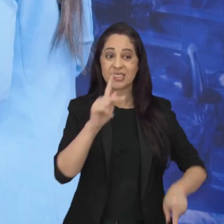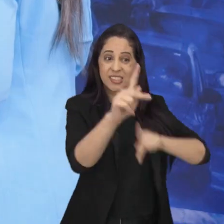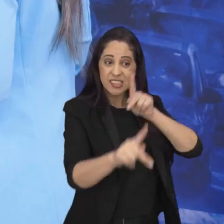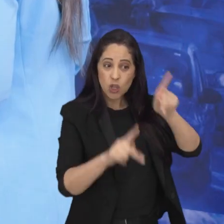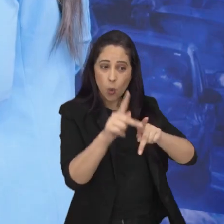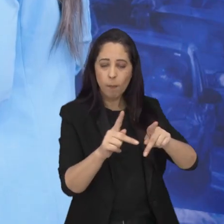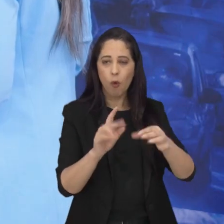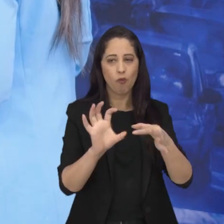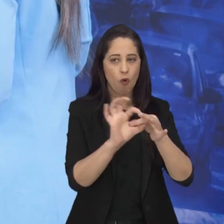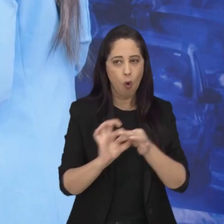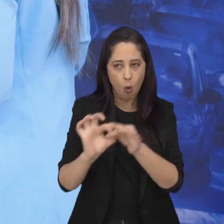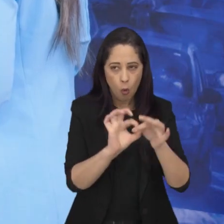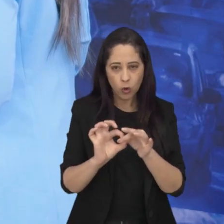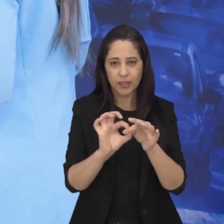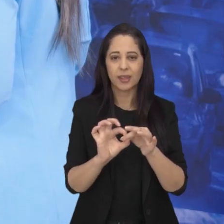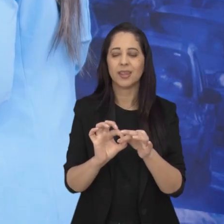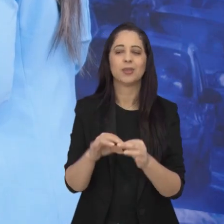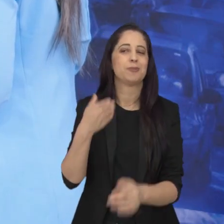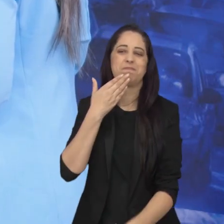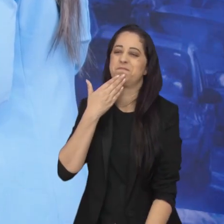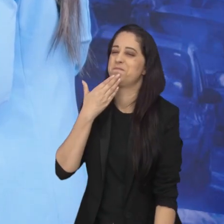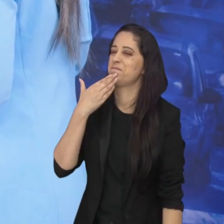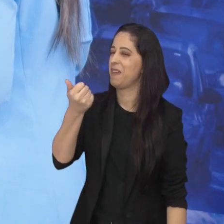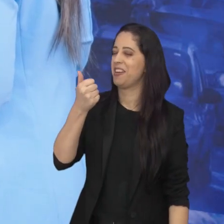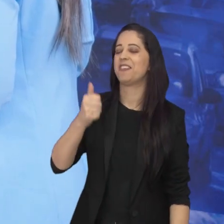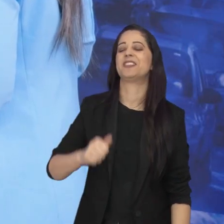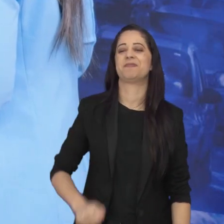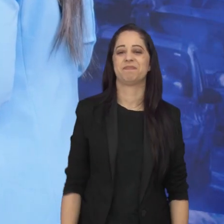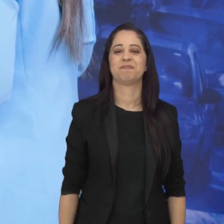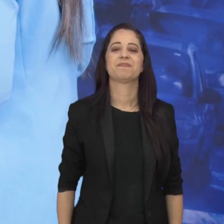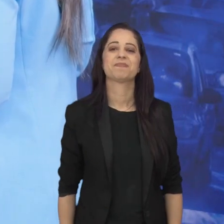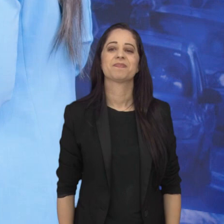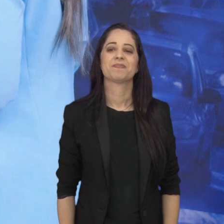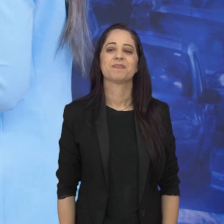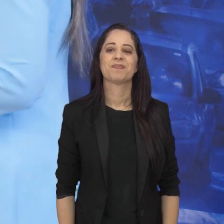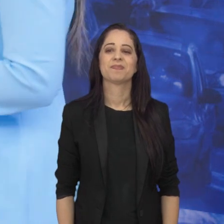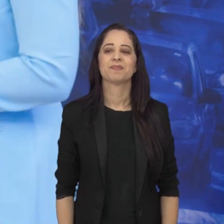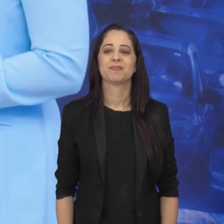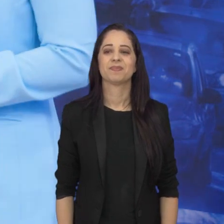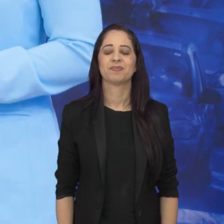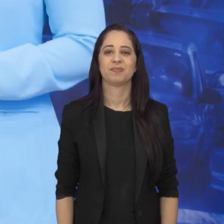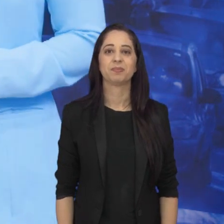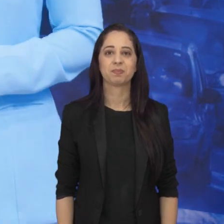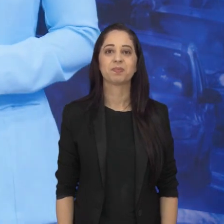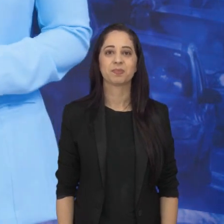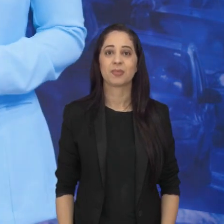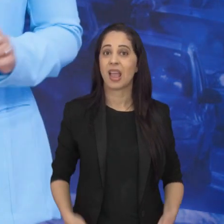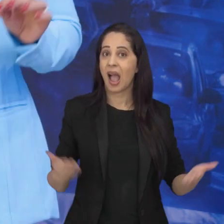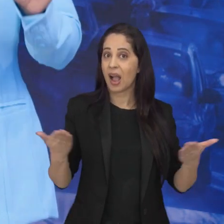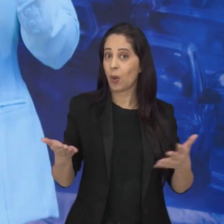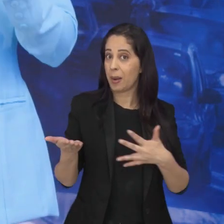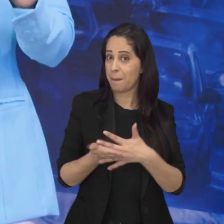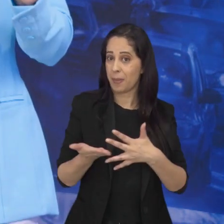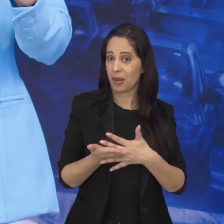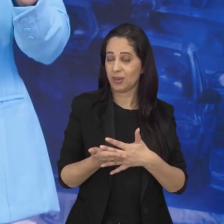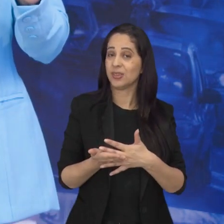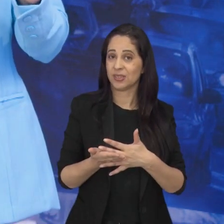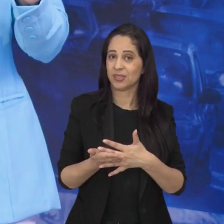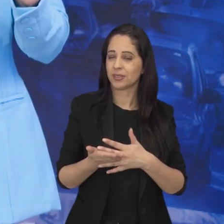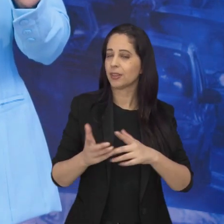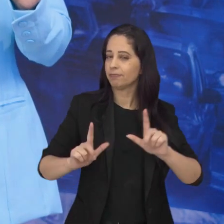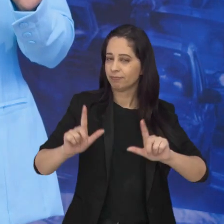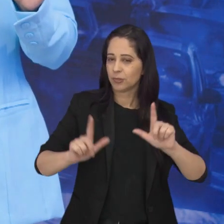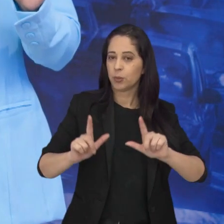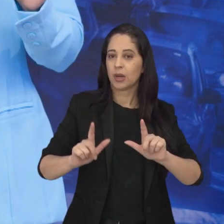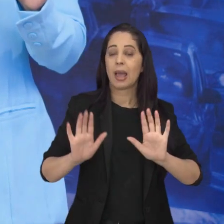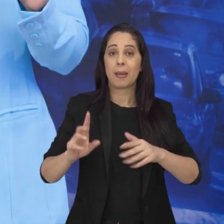você, fazendo pressão e também se mobilizando, nossa, eu acho que faz uma diferença danada. E olha, a gente faz a última pausa aqui